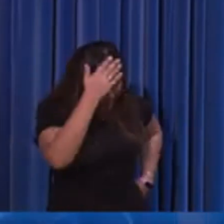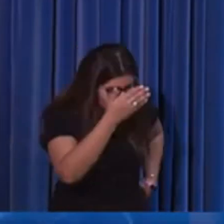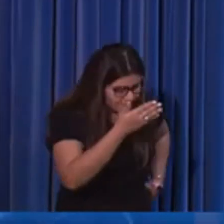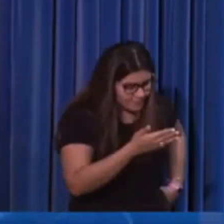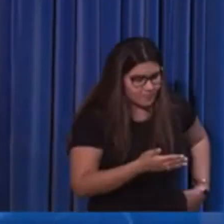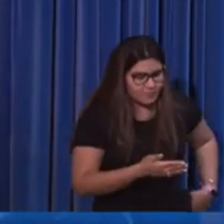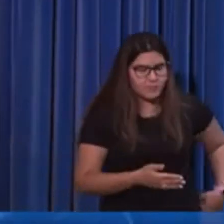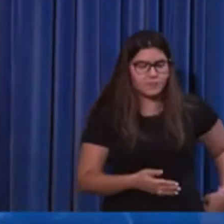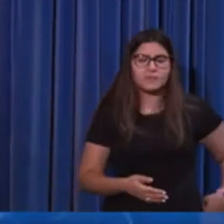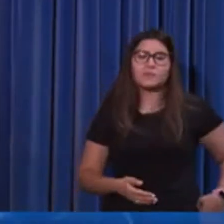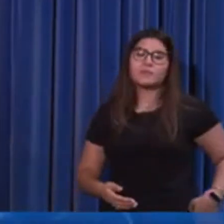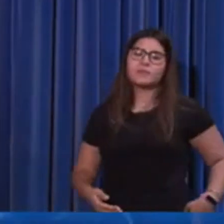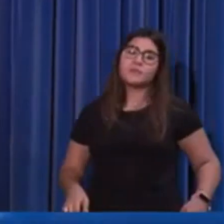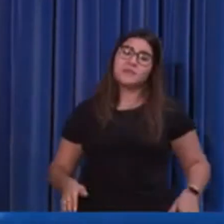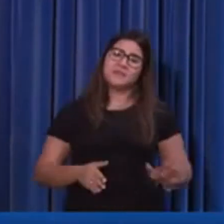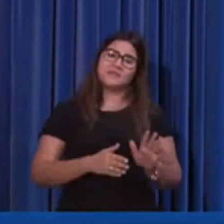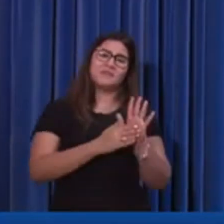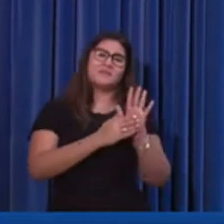honra.